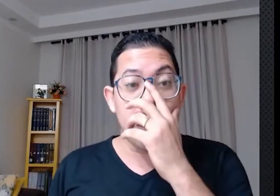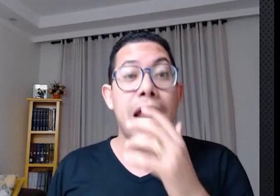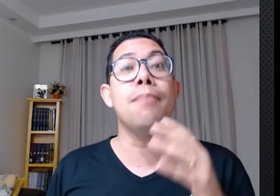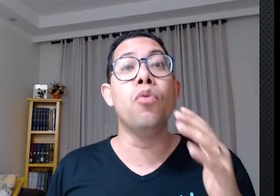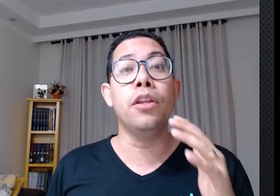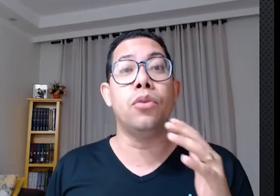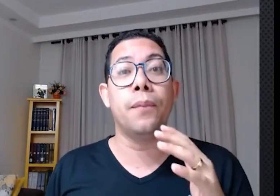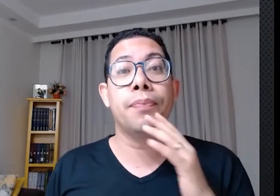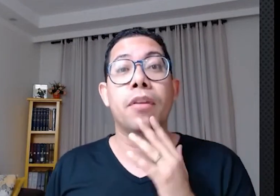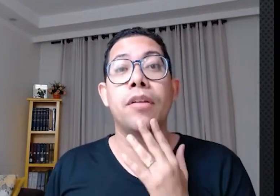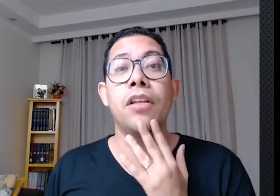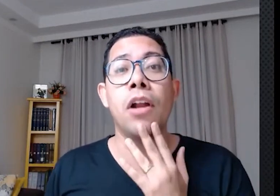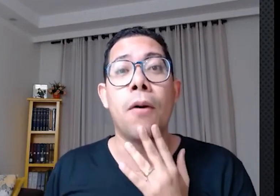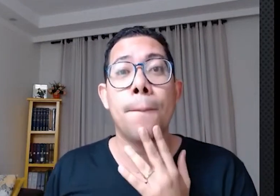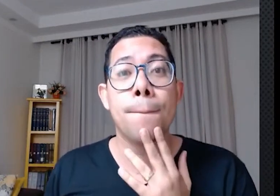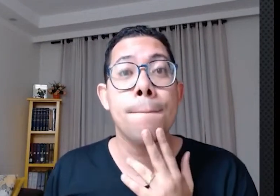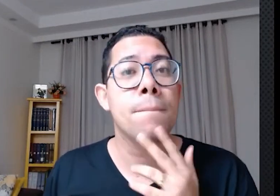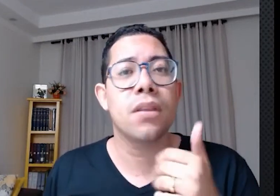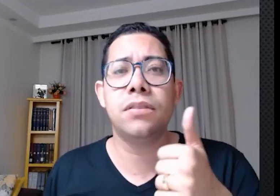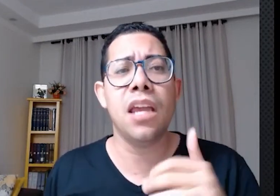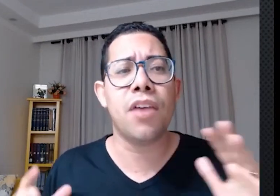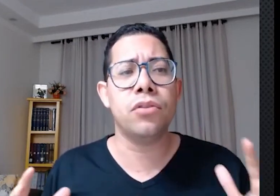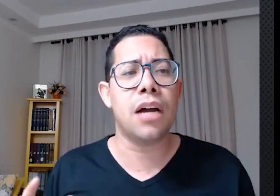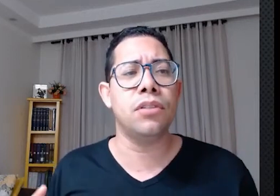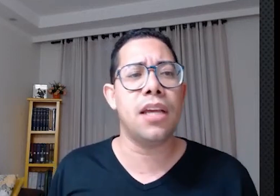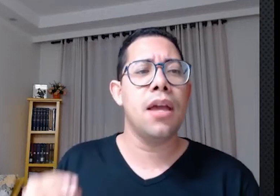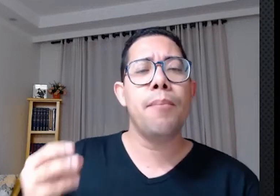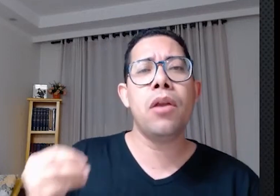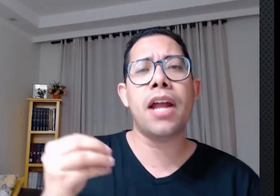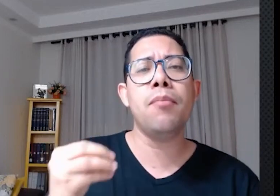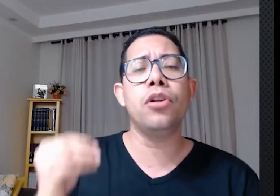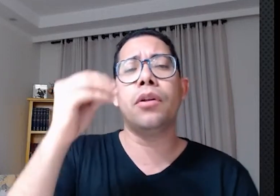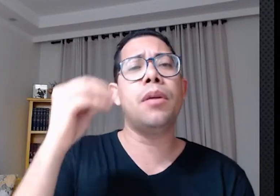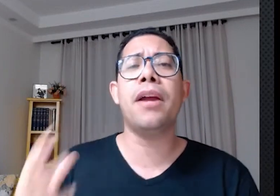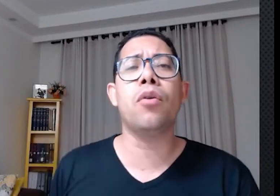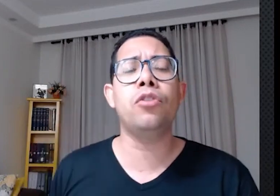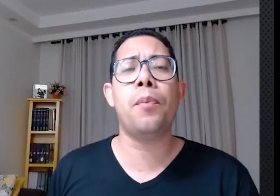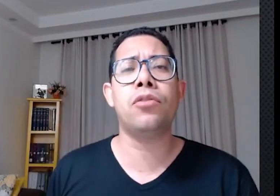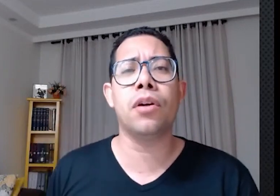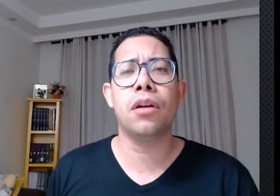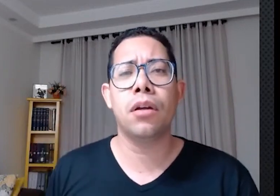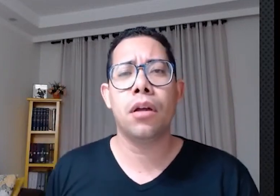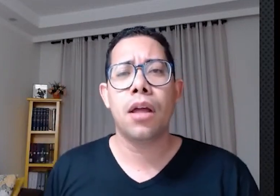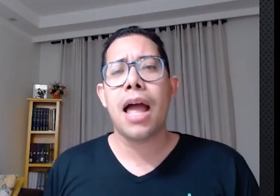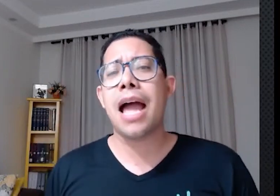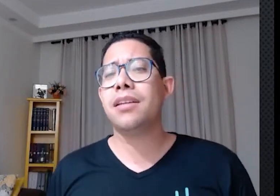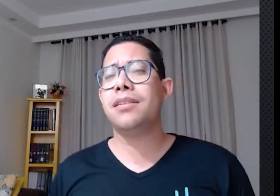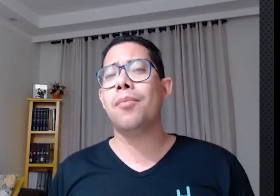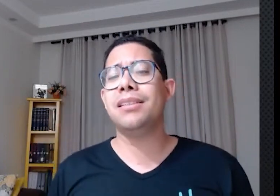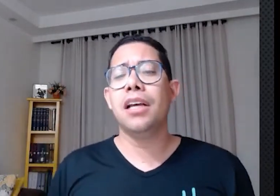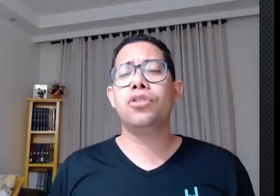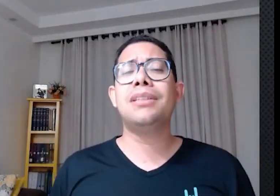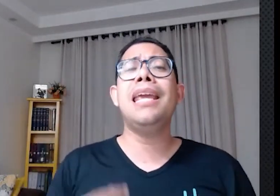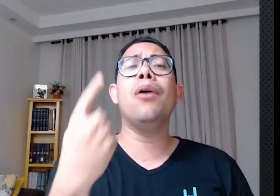você melhorar e muito. Sim ou não? Sim, vai ajudar você melhorar e muito. Então você pergunte pro pastor.